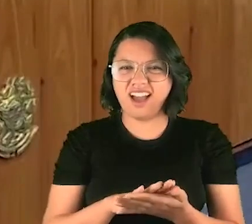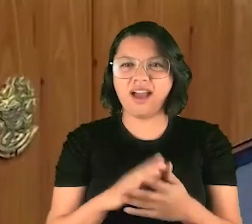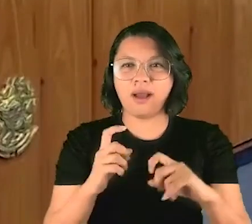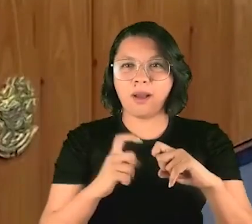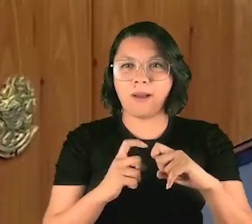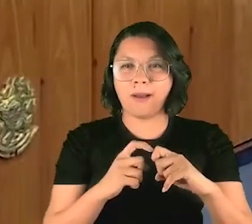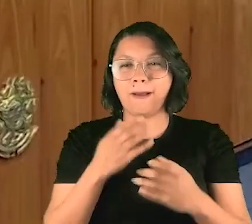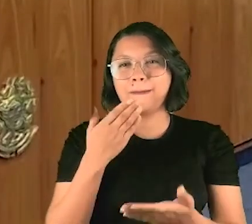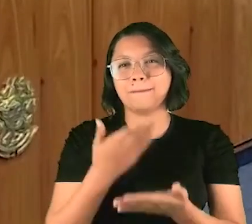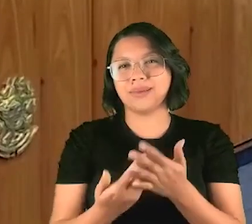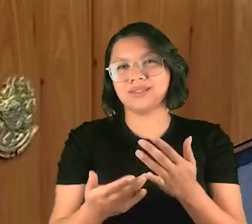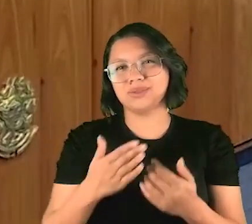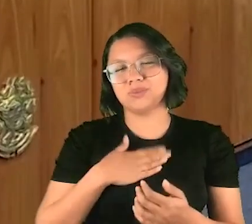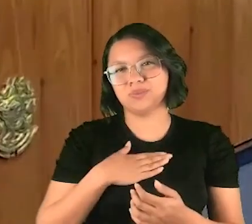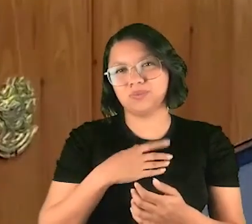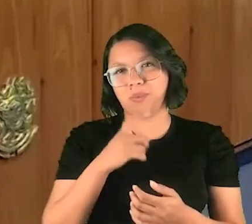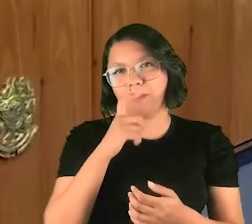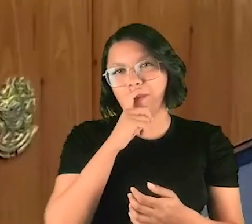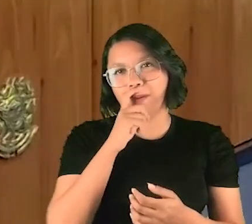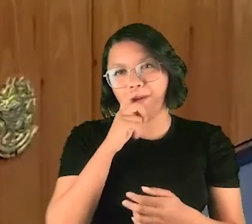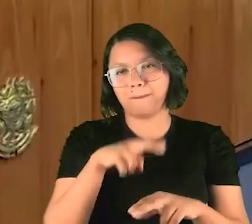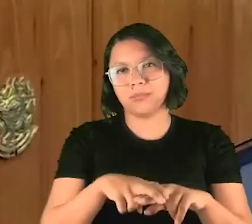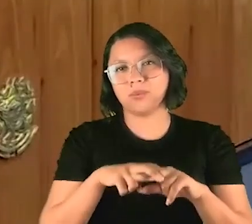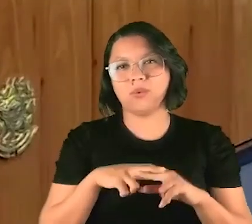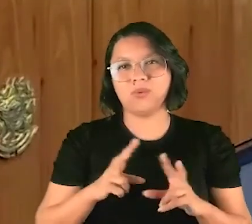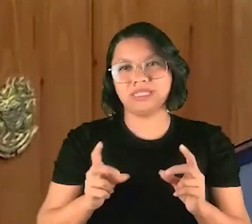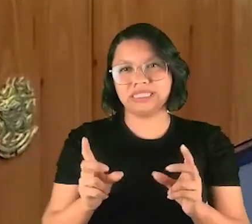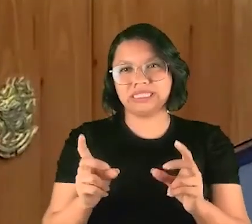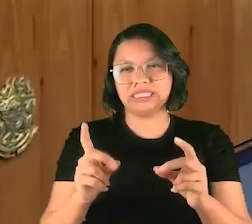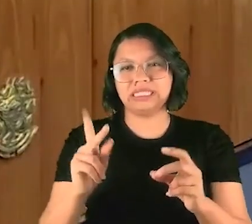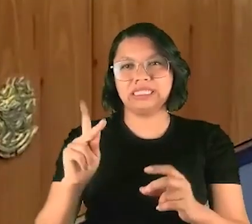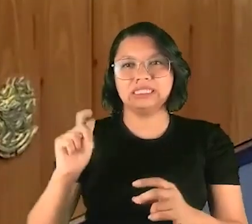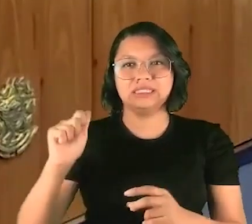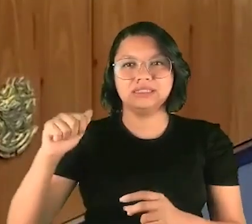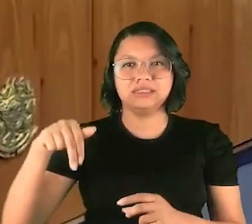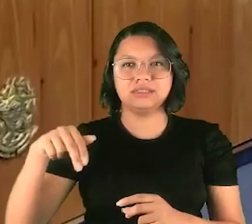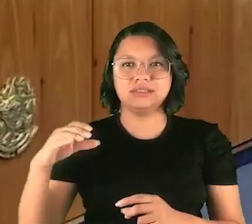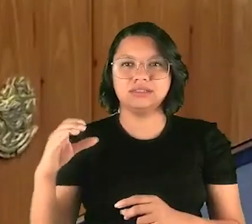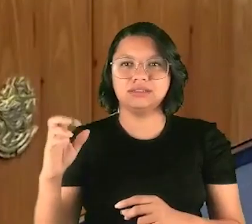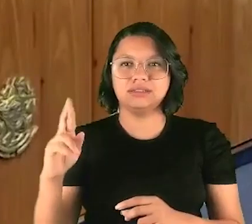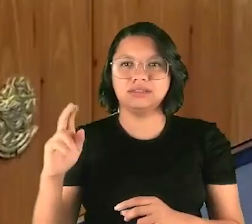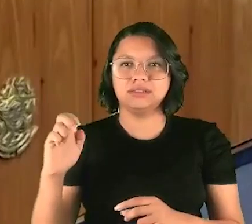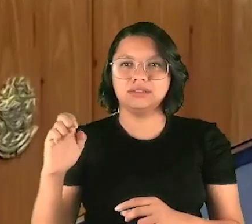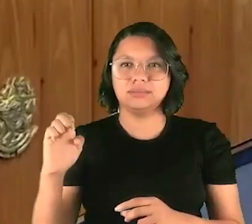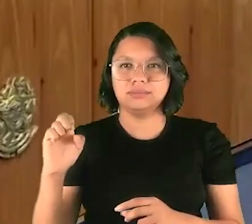exposição. Eu que não conheço nada de medicina, que perdi meu pai para um câncer de pâncreas,